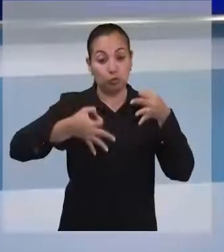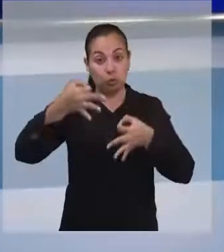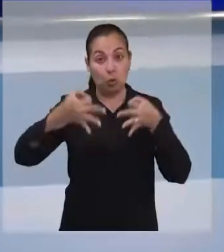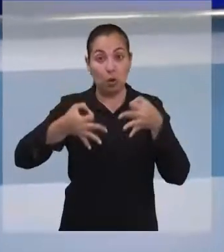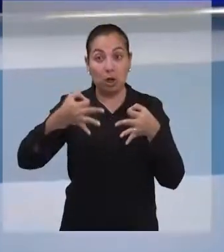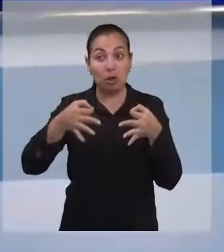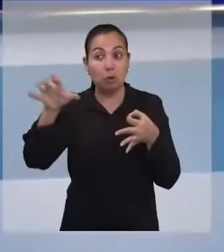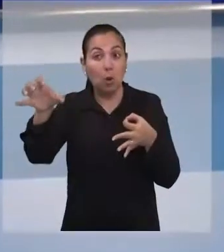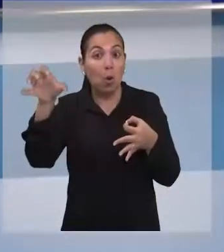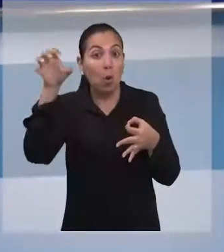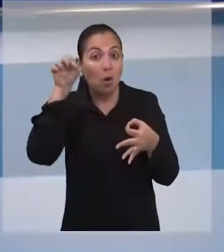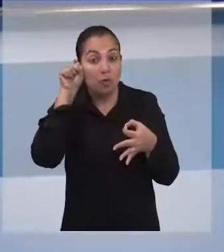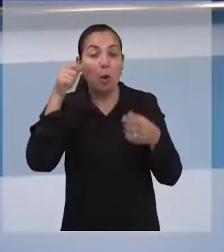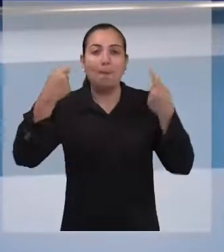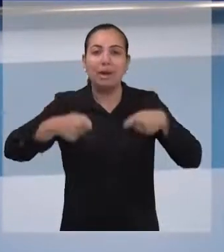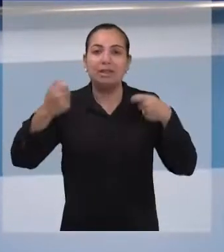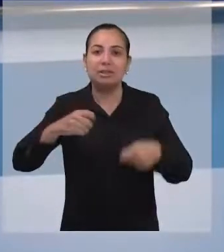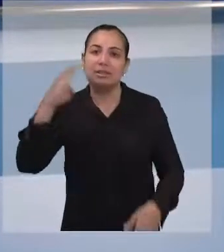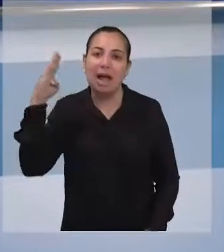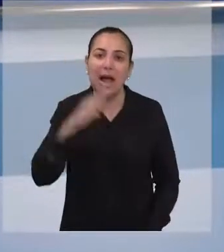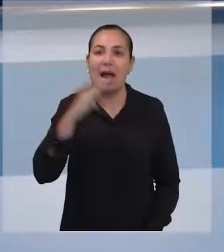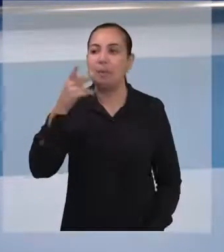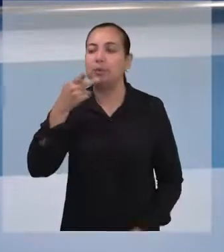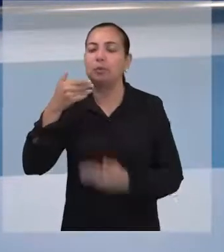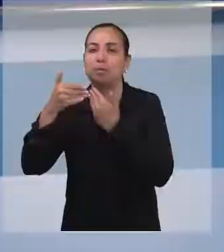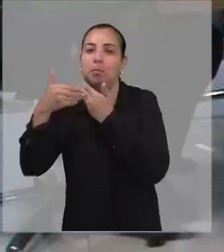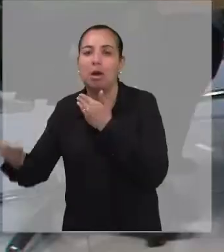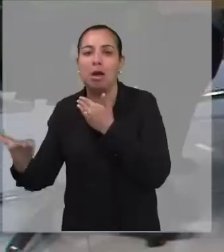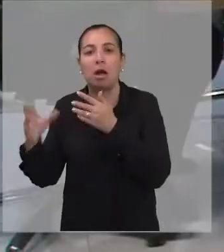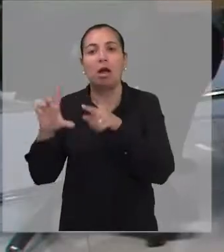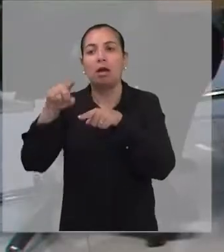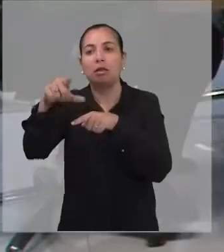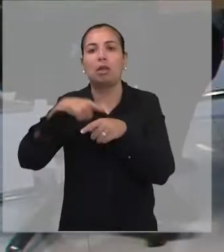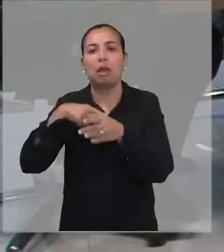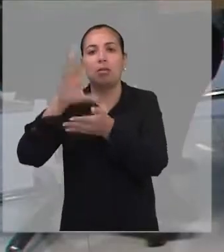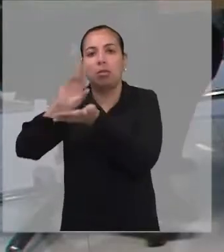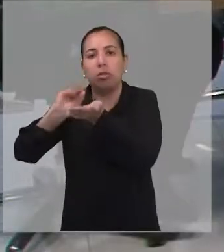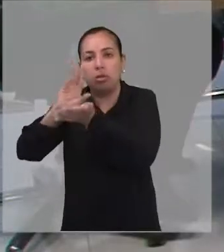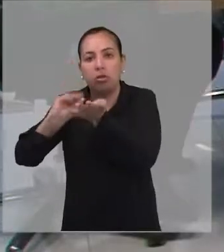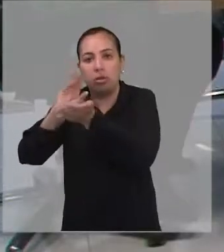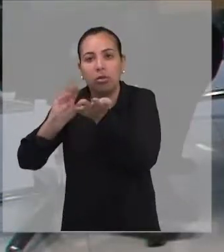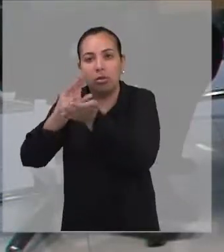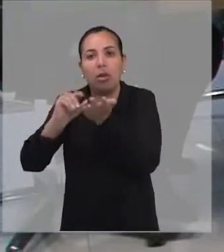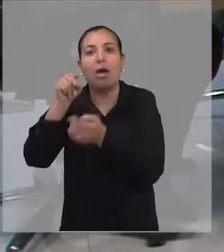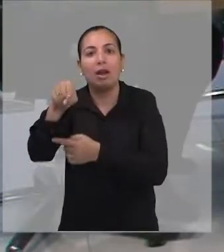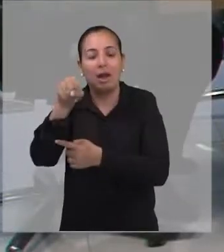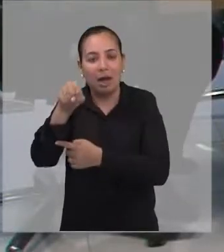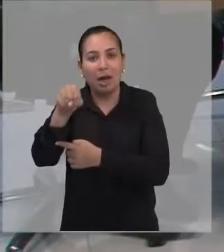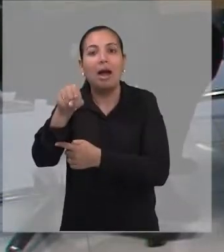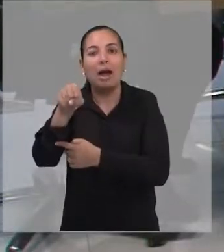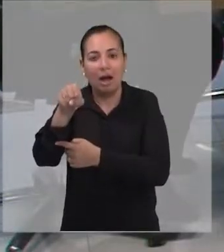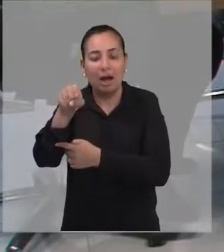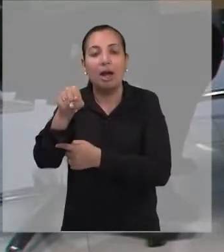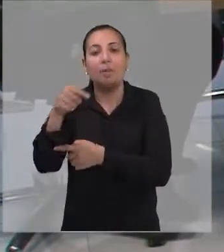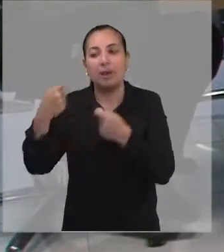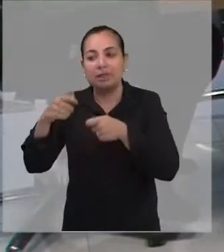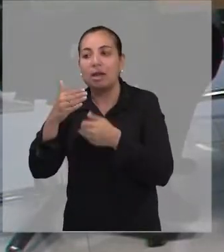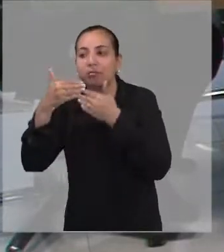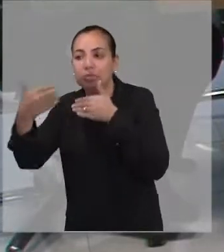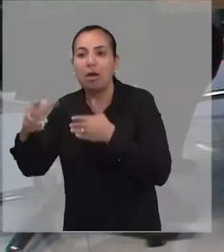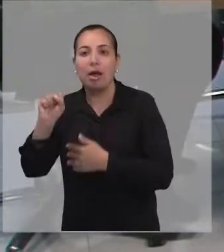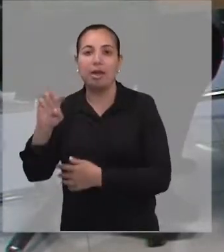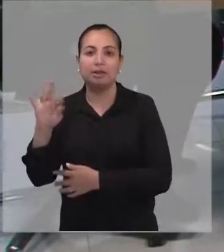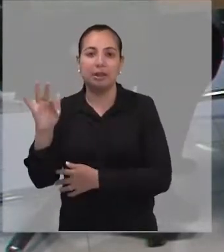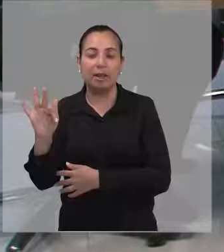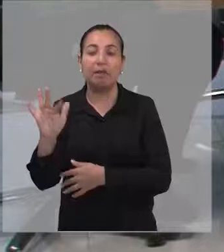imediatamente para o Supremo Tribunal Federal aquele grampo, porque um dos interlocutores era a presidente Dilma. Ele se excusou, porque não